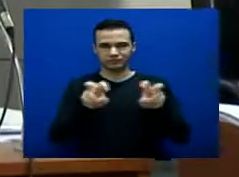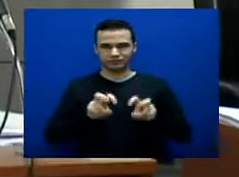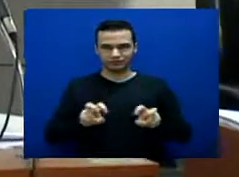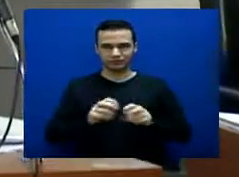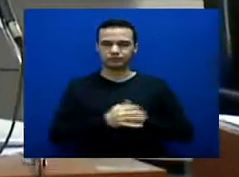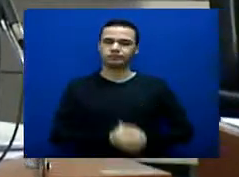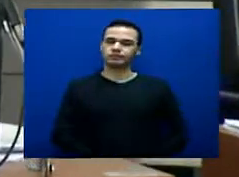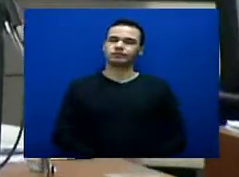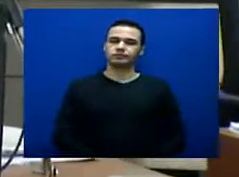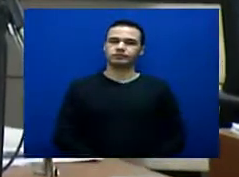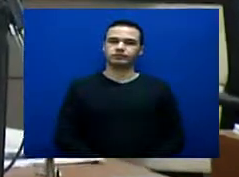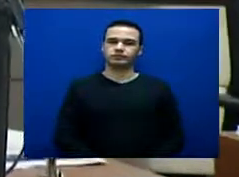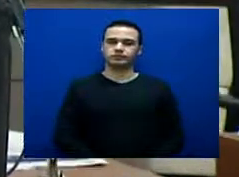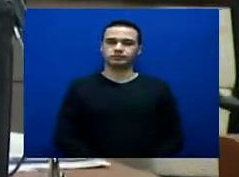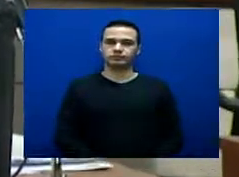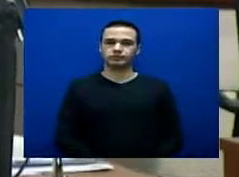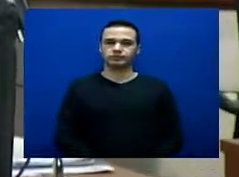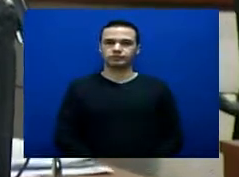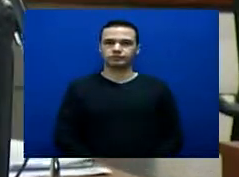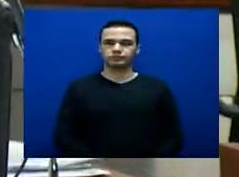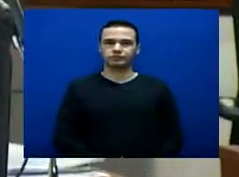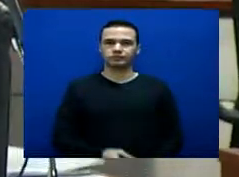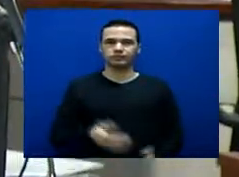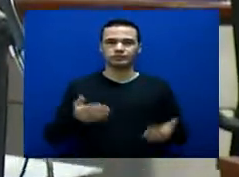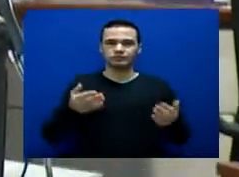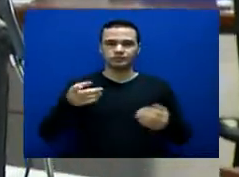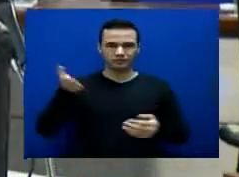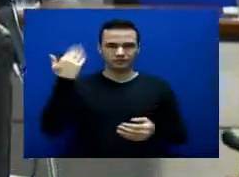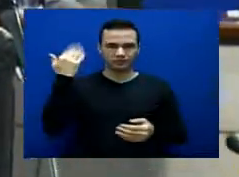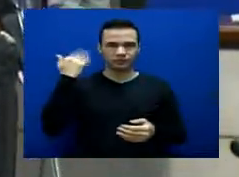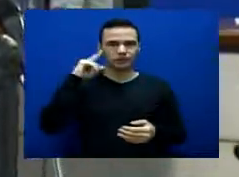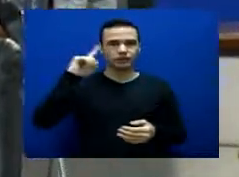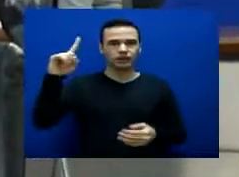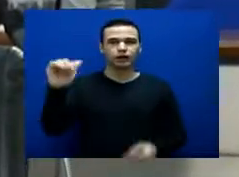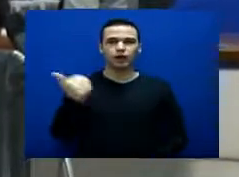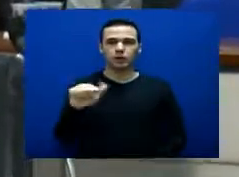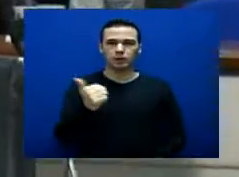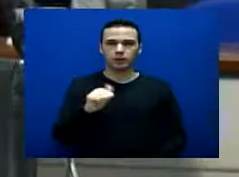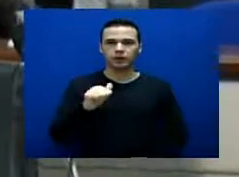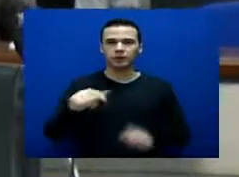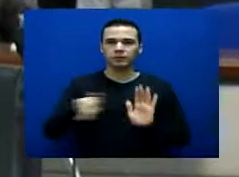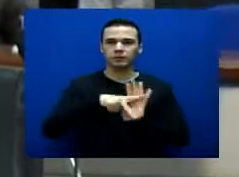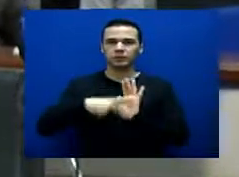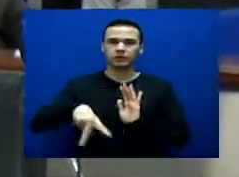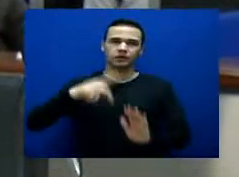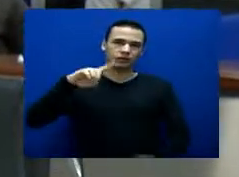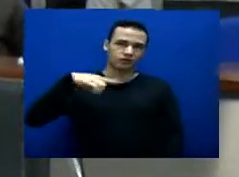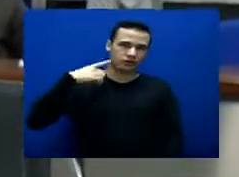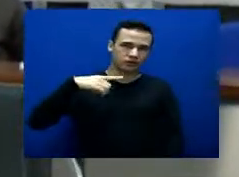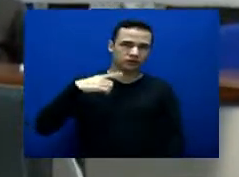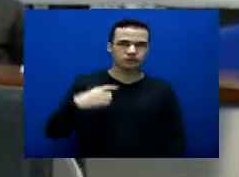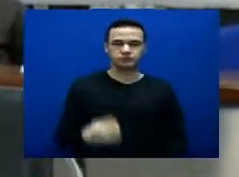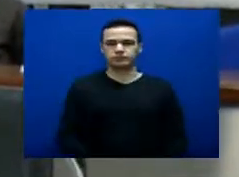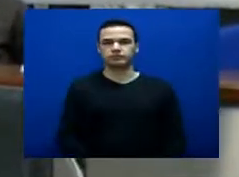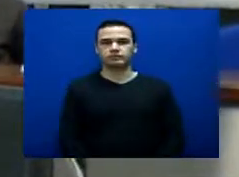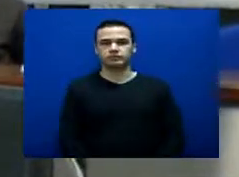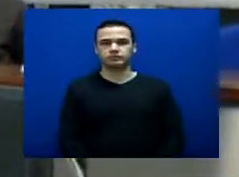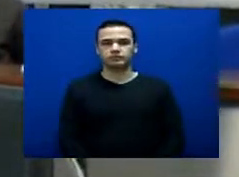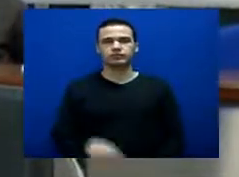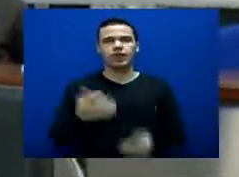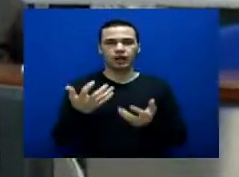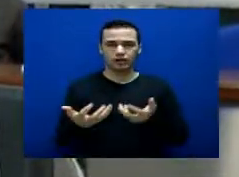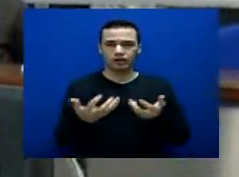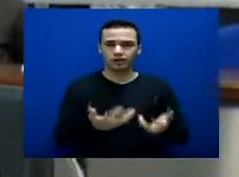presidente, eu, no último dia 11, dia do advogado e da advogada,